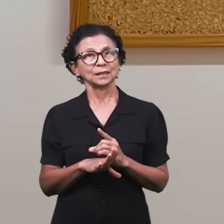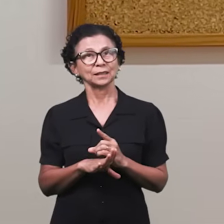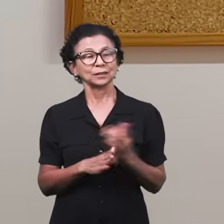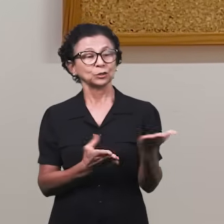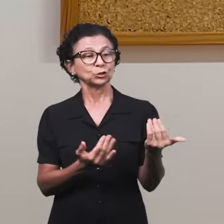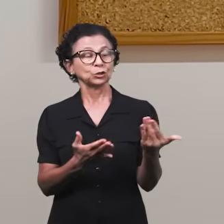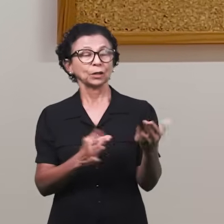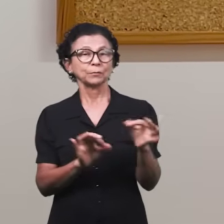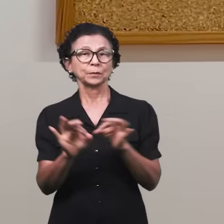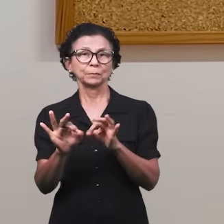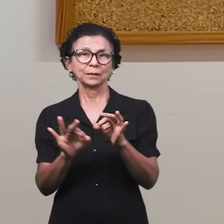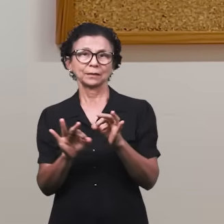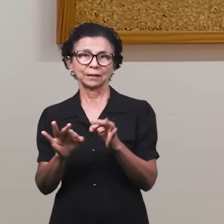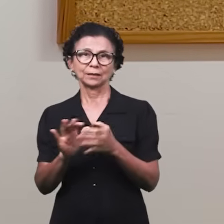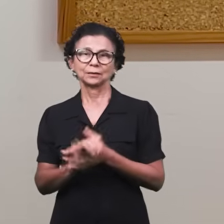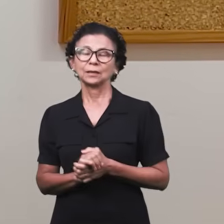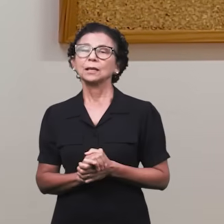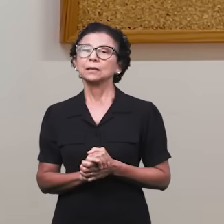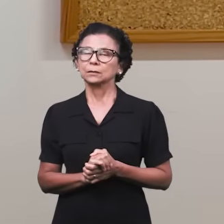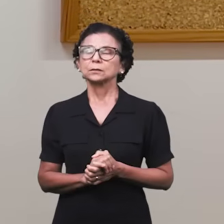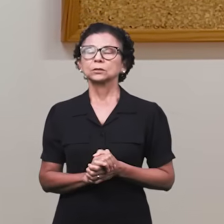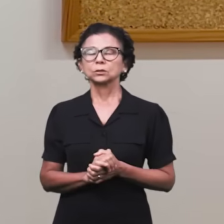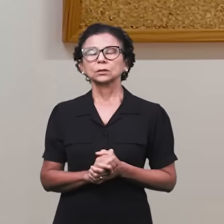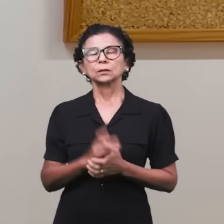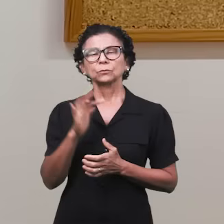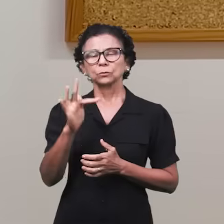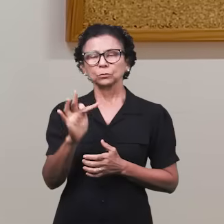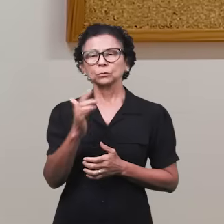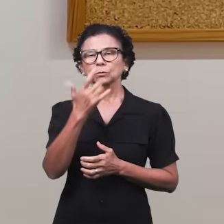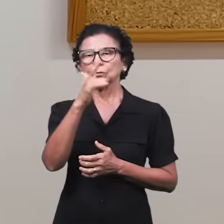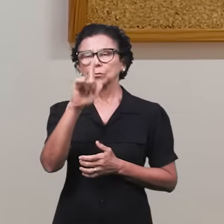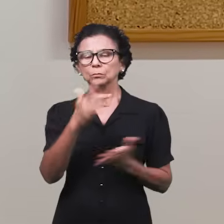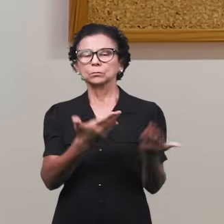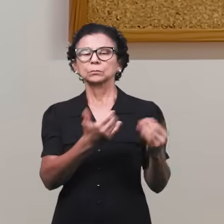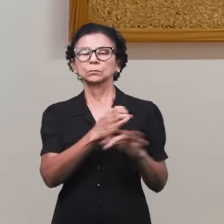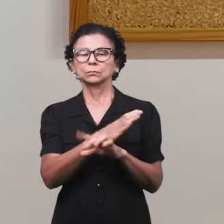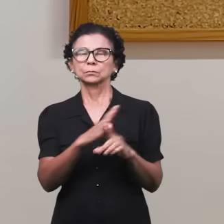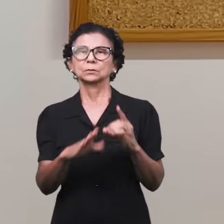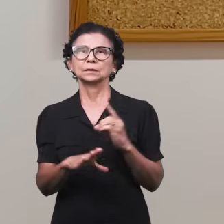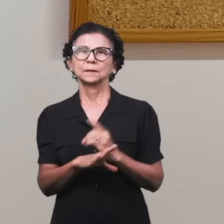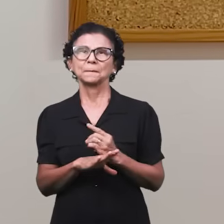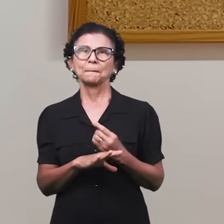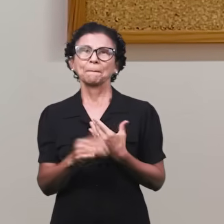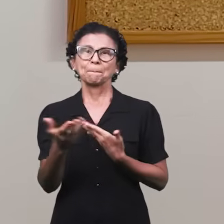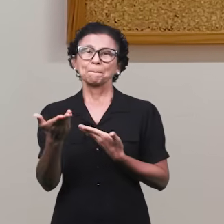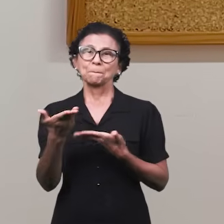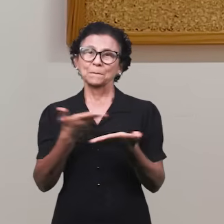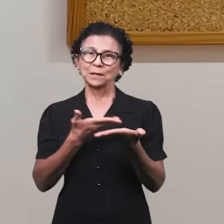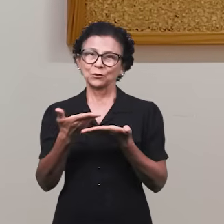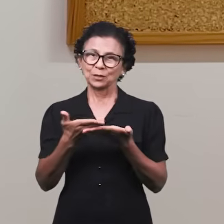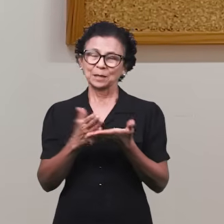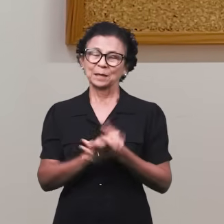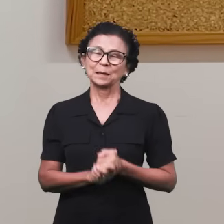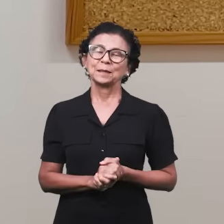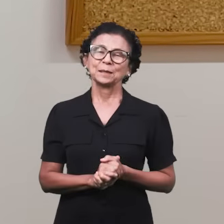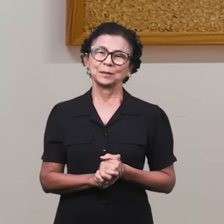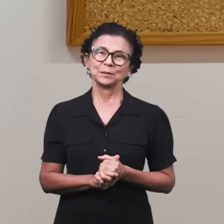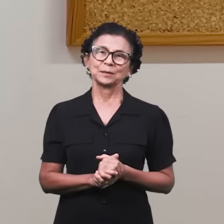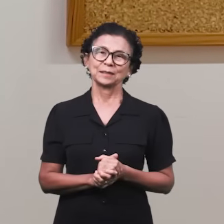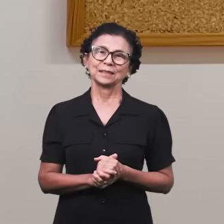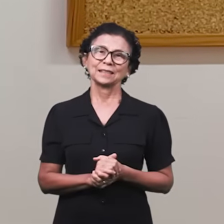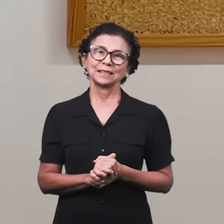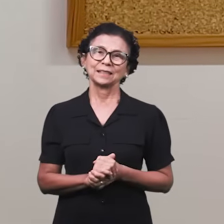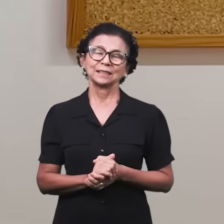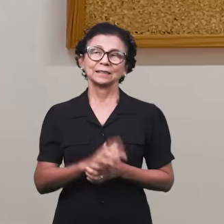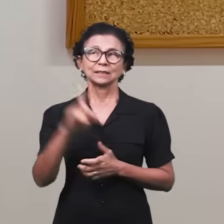pretendemos até ter outros cultos especiais com os nossos jovens. Então estou compartilhando com os irmãos aqui de algo muito bom que foi realizado